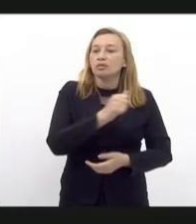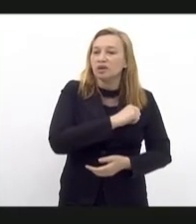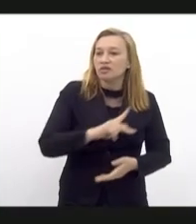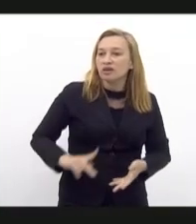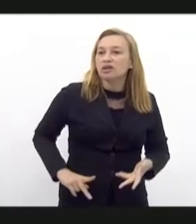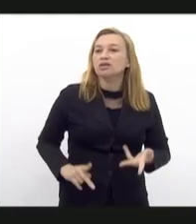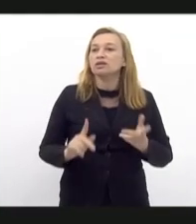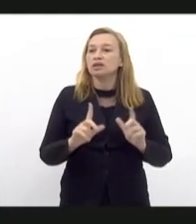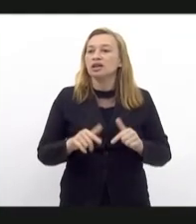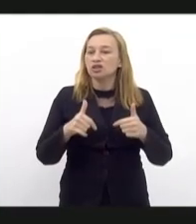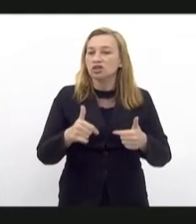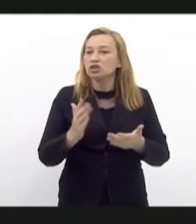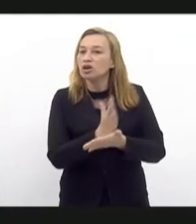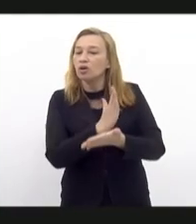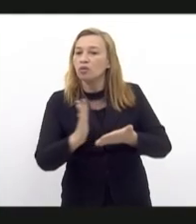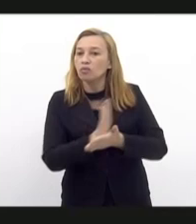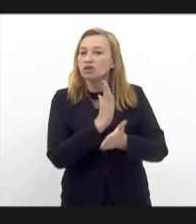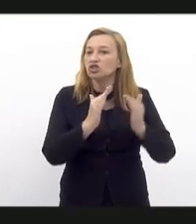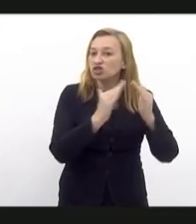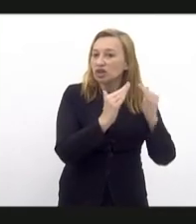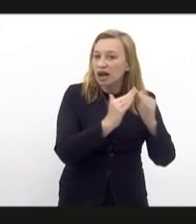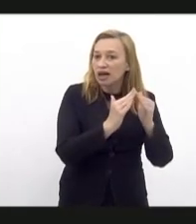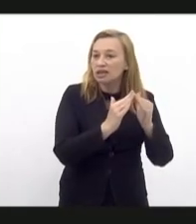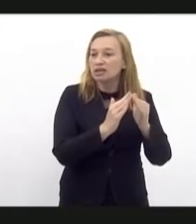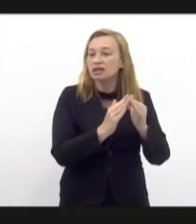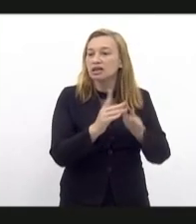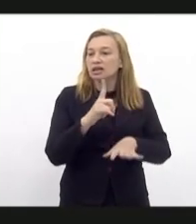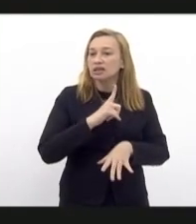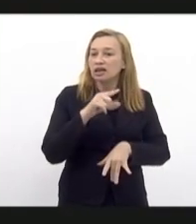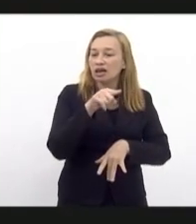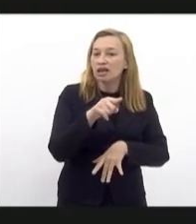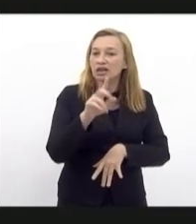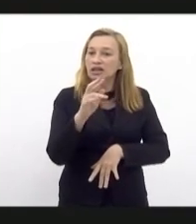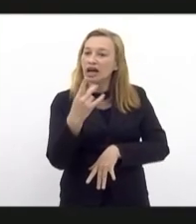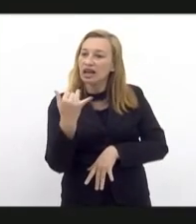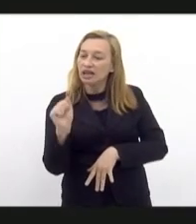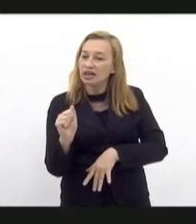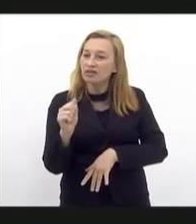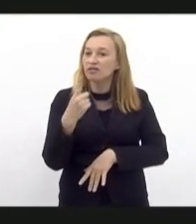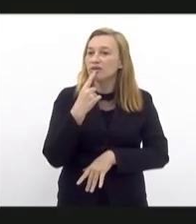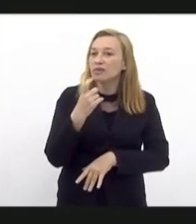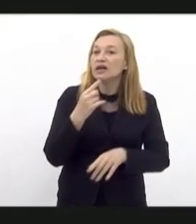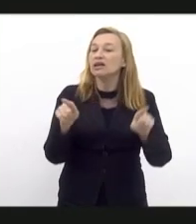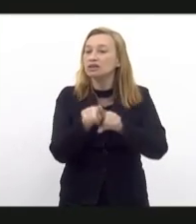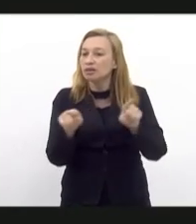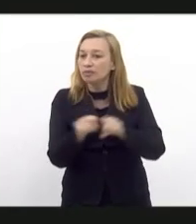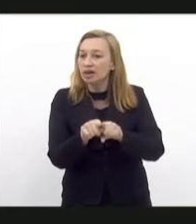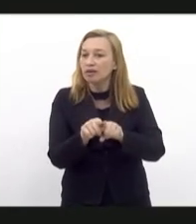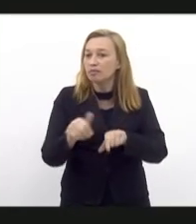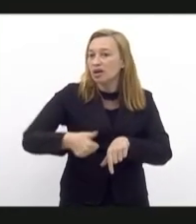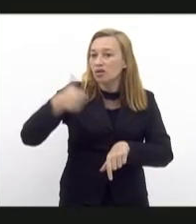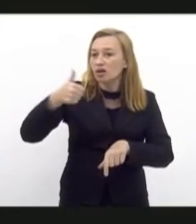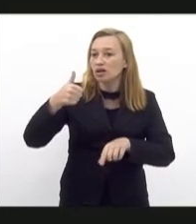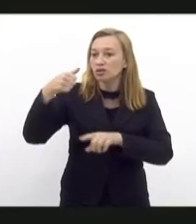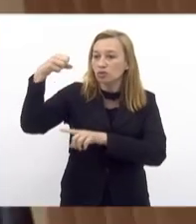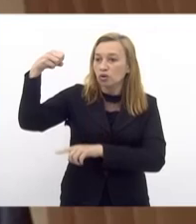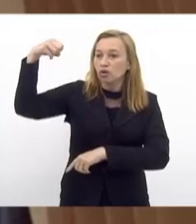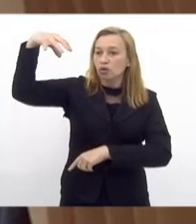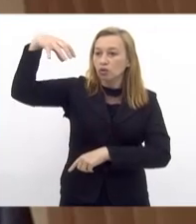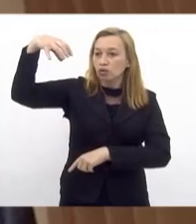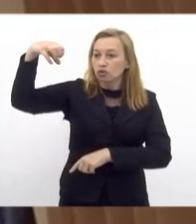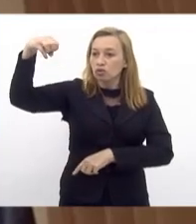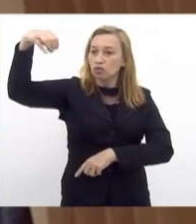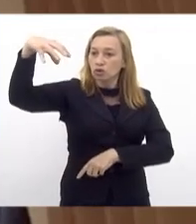atuado na demolição de algumas casas que surgem ali no entorno da linha vermelha e também melhorando a iluminação, colocando iluminação de LED